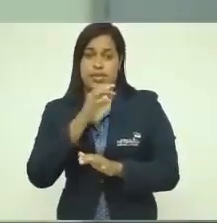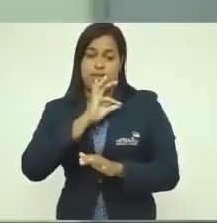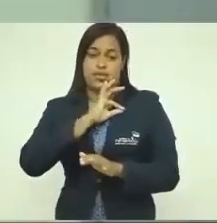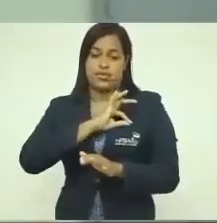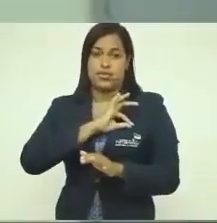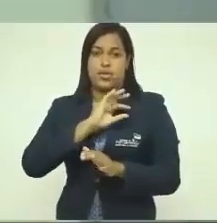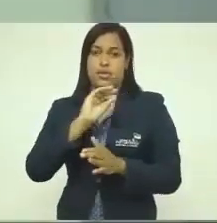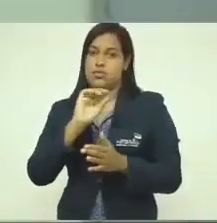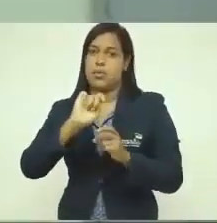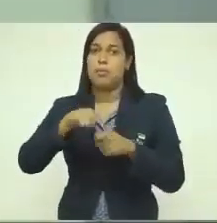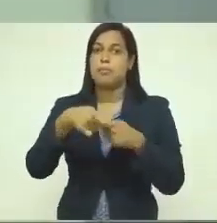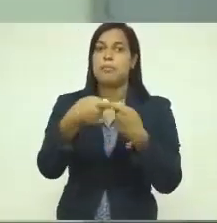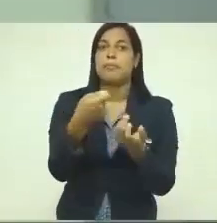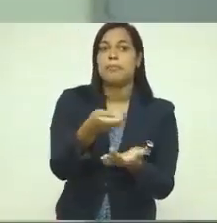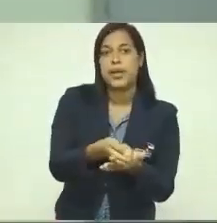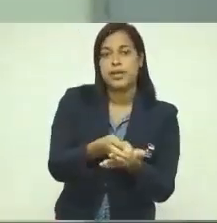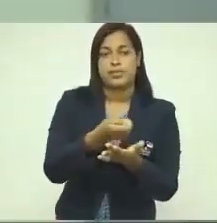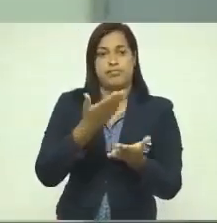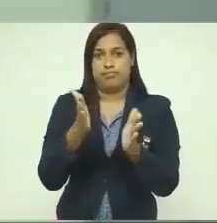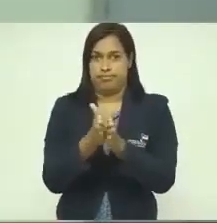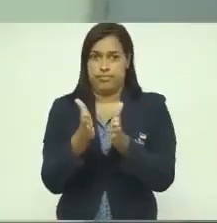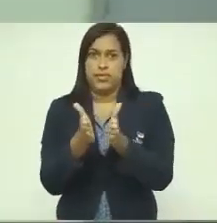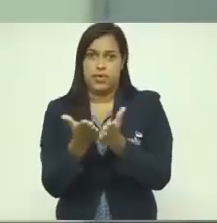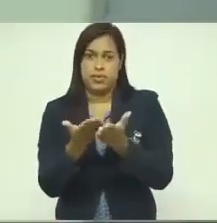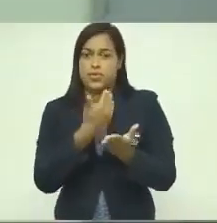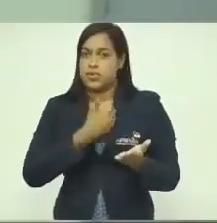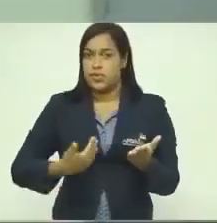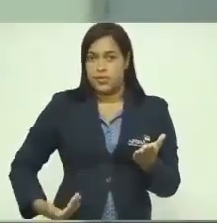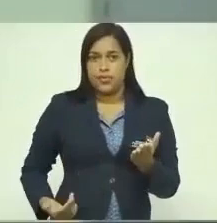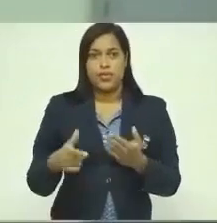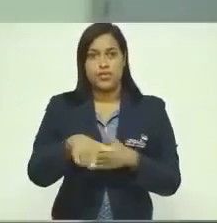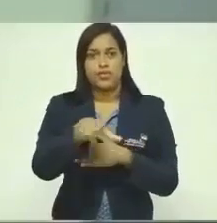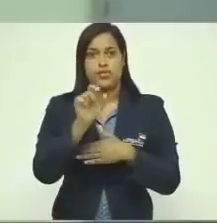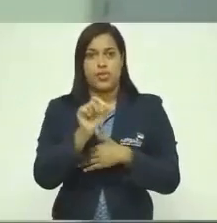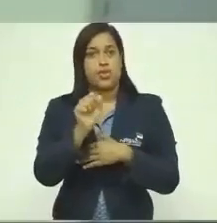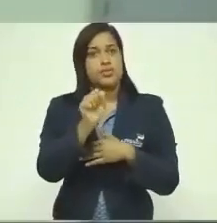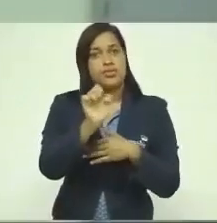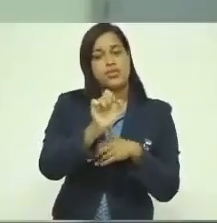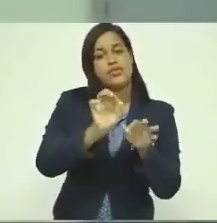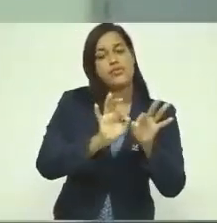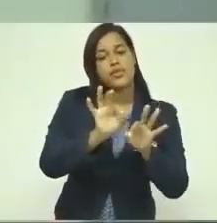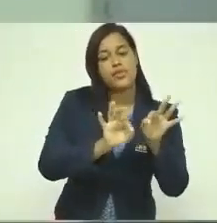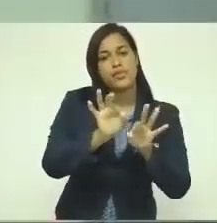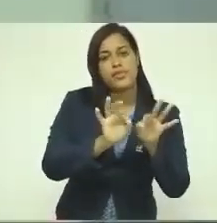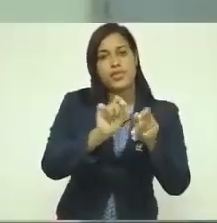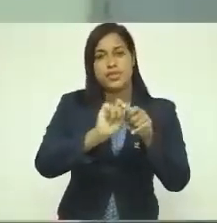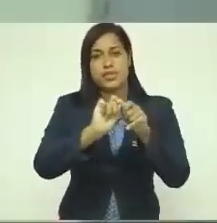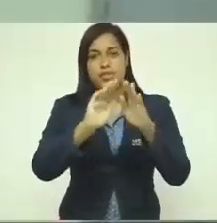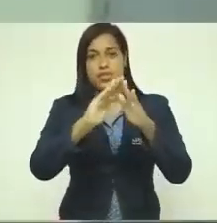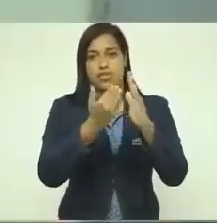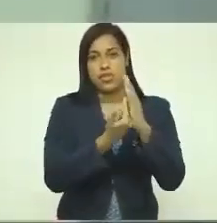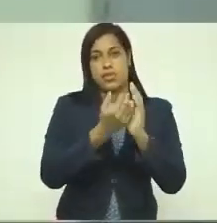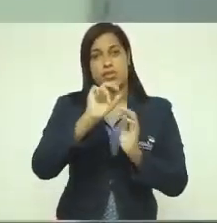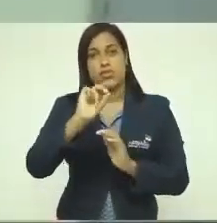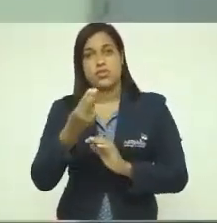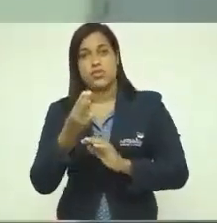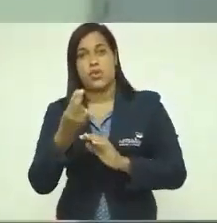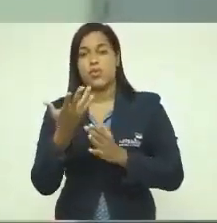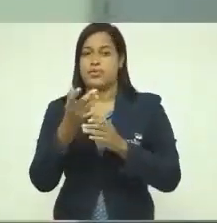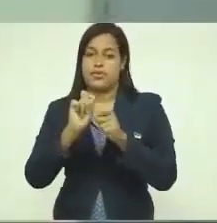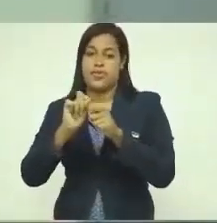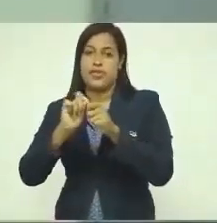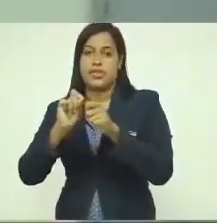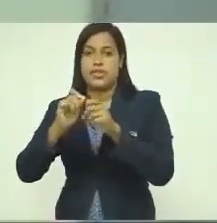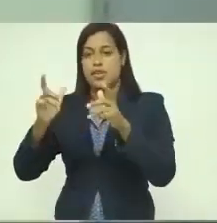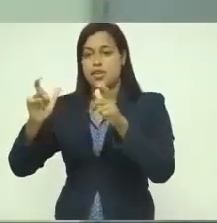dar dinheiro aos pobres. O governo decide se ele vai construir escolas ou se ele vai construir estádios.